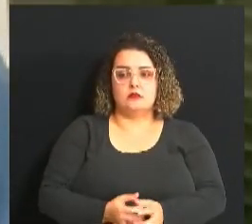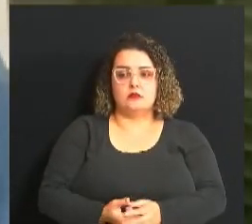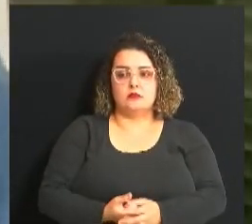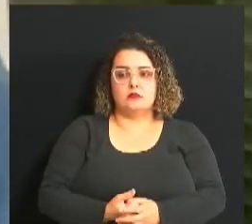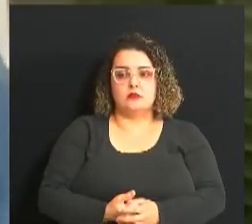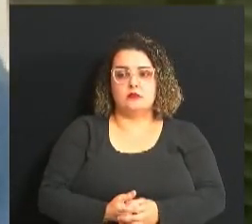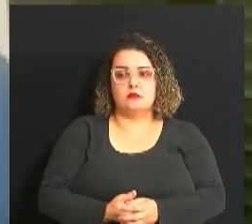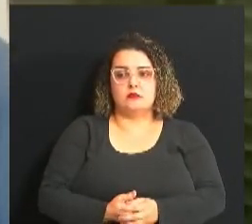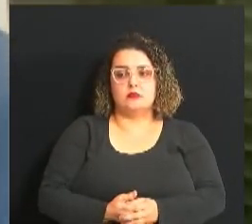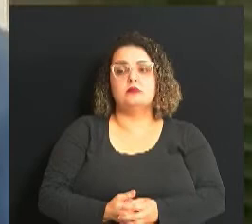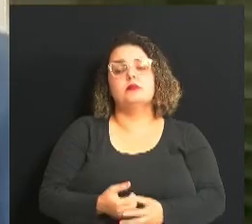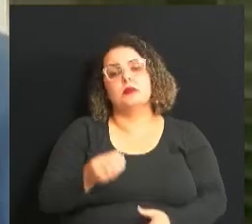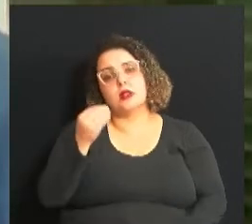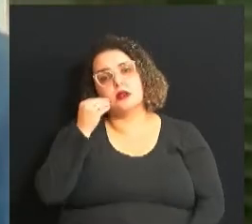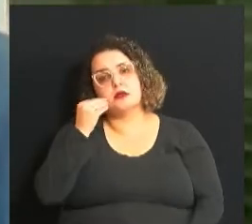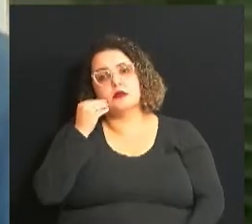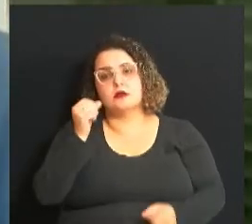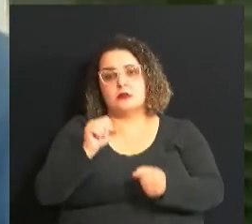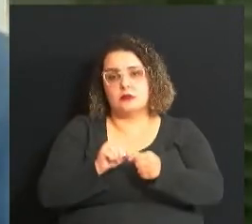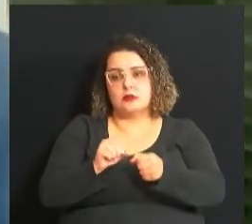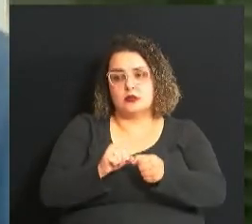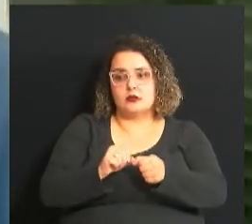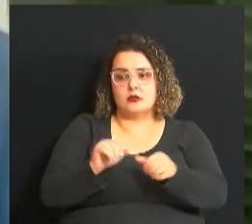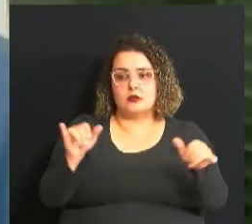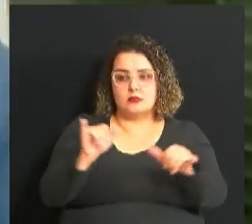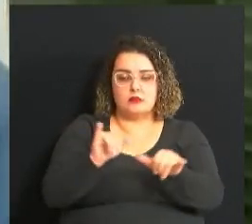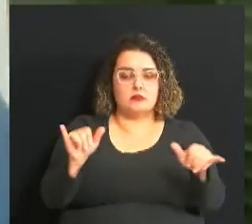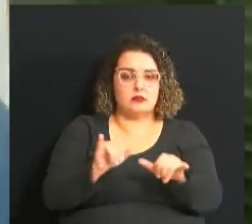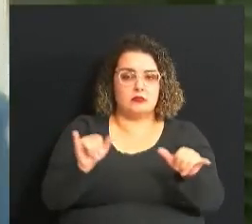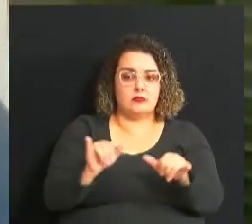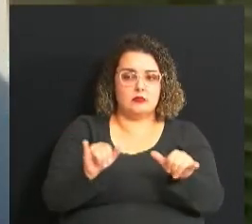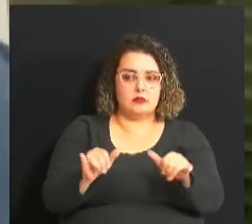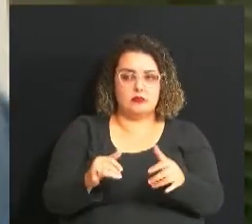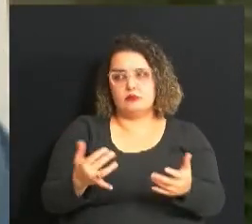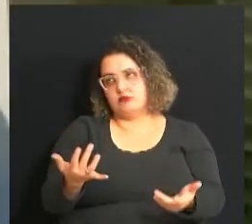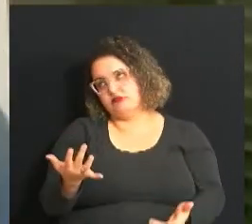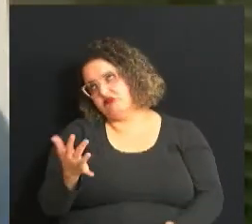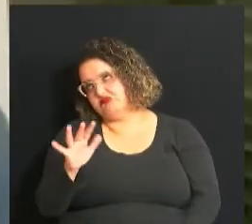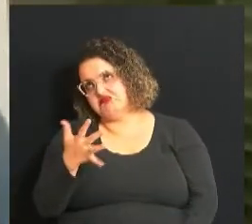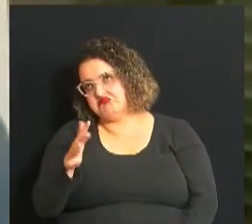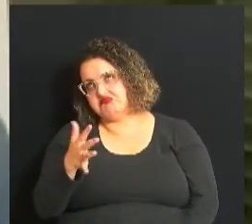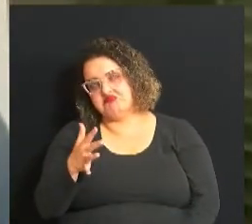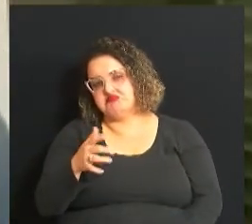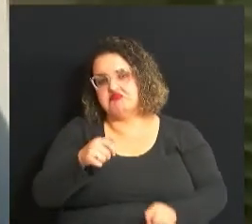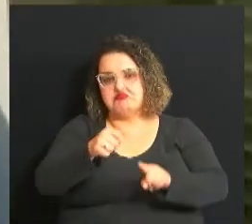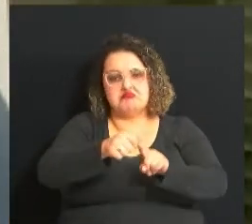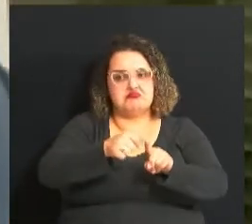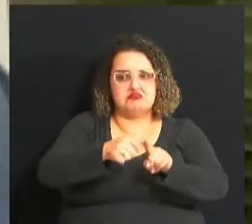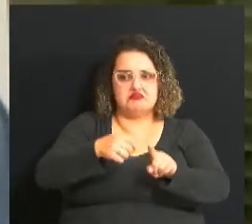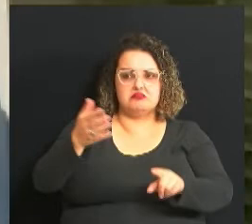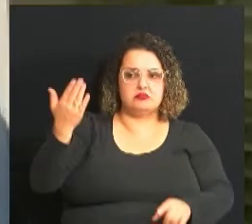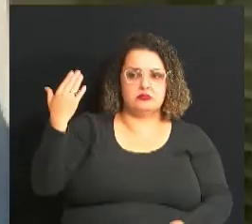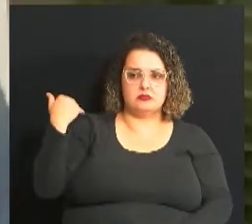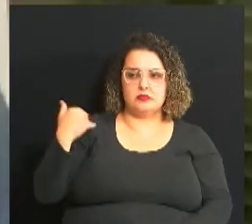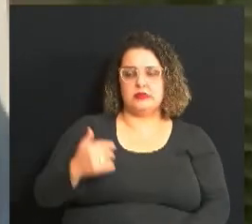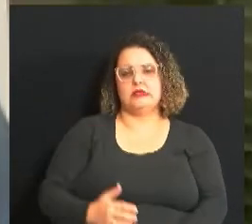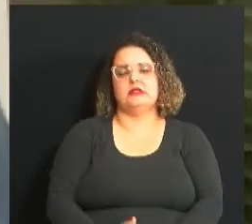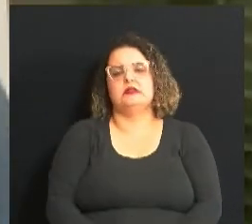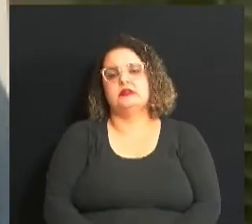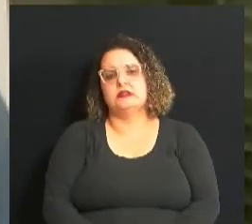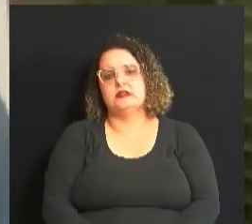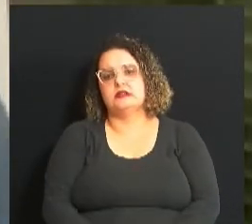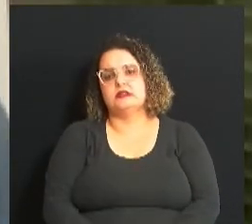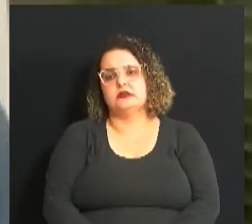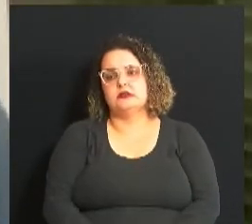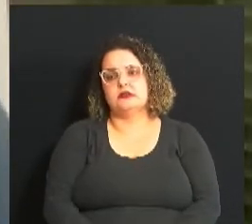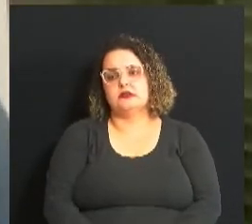tentei fazer uma campanha há uma coisa de alguns meses atrás e tentar levantar